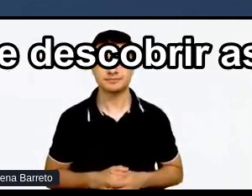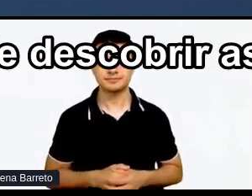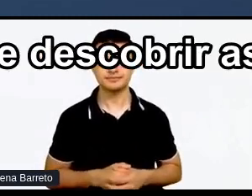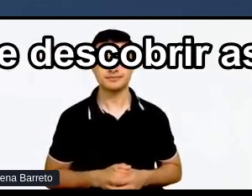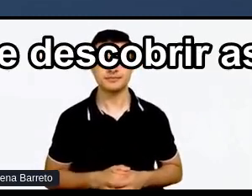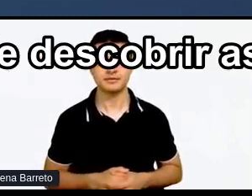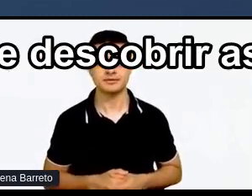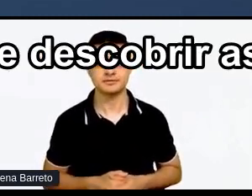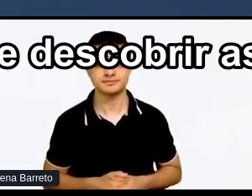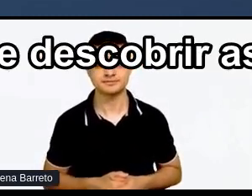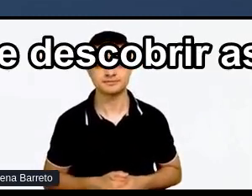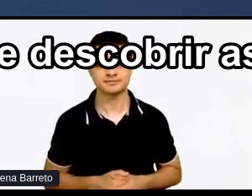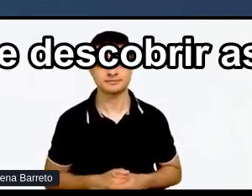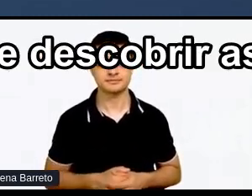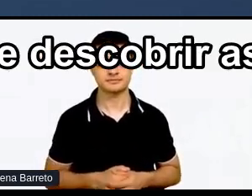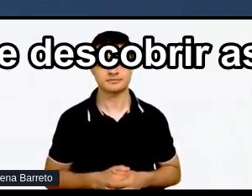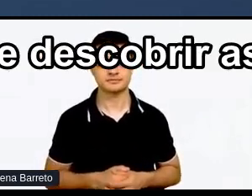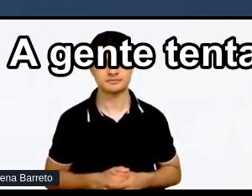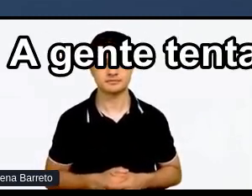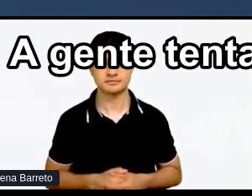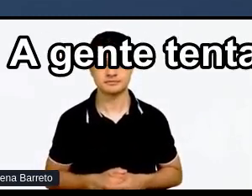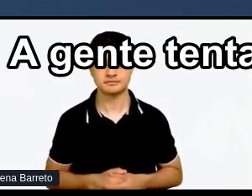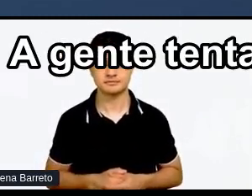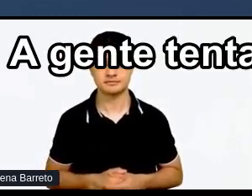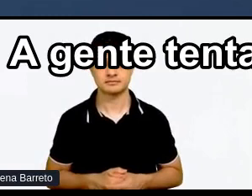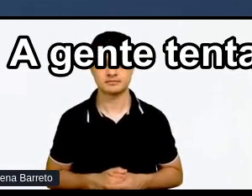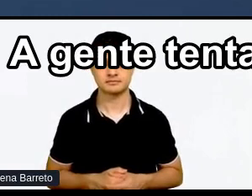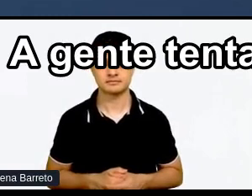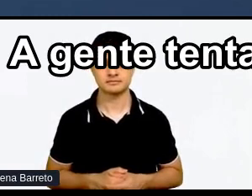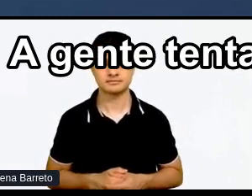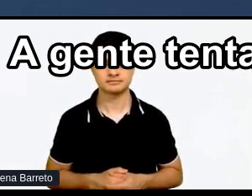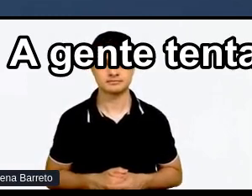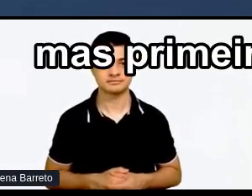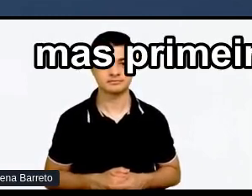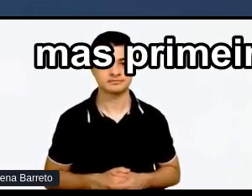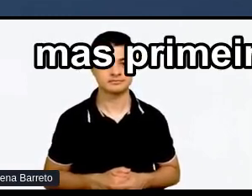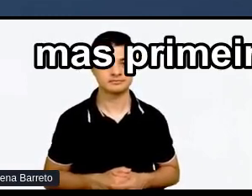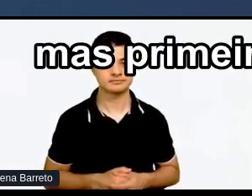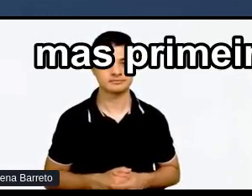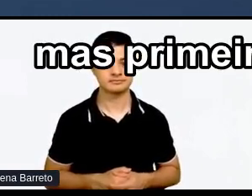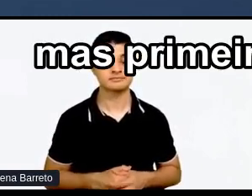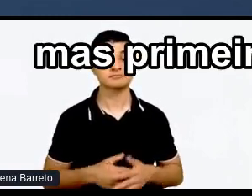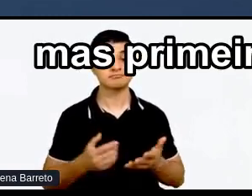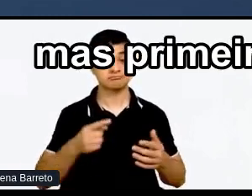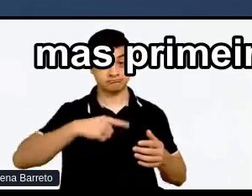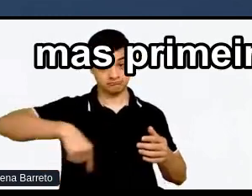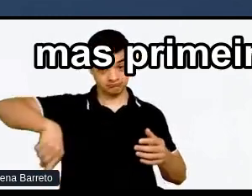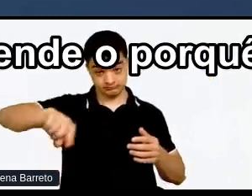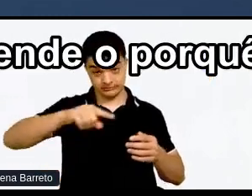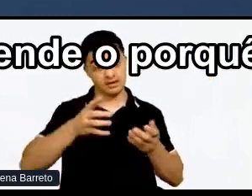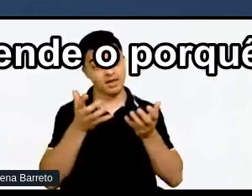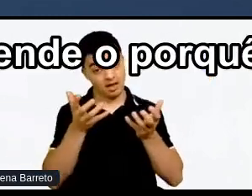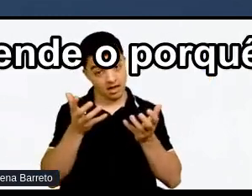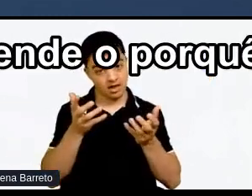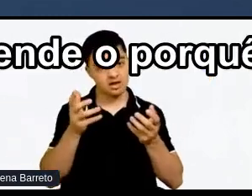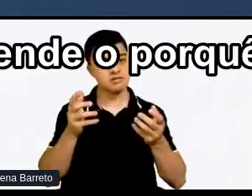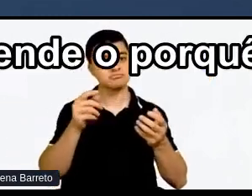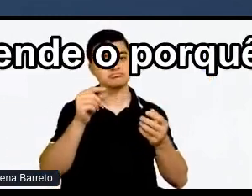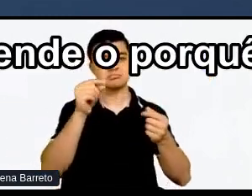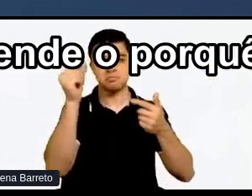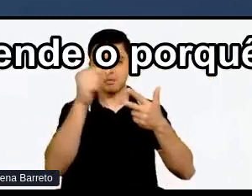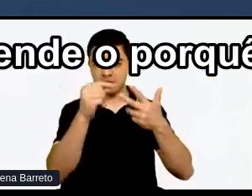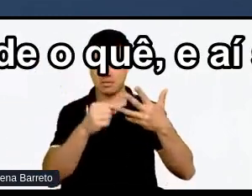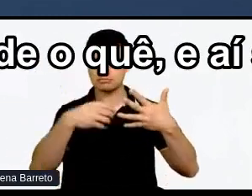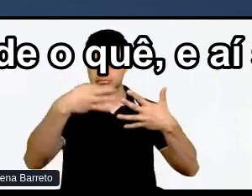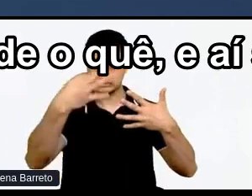descobrir as coisas certas antes, né? A gente tenta fazer o certo, mas primeiro questiona, entende o